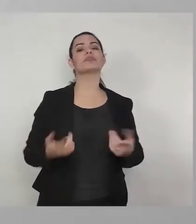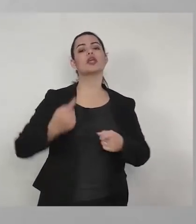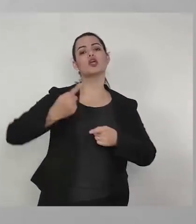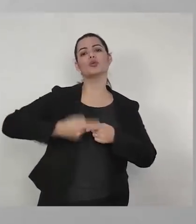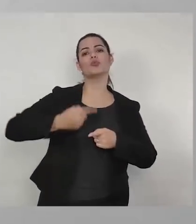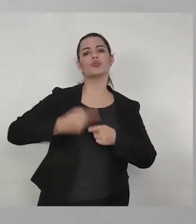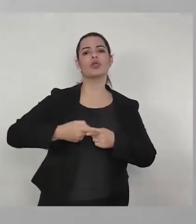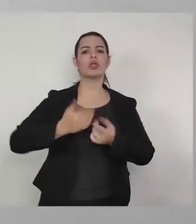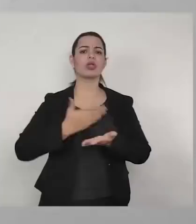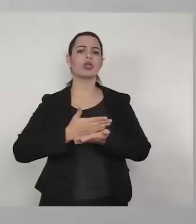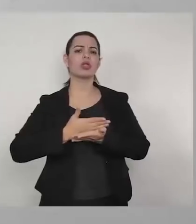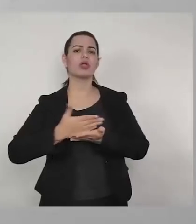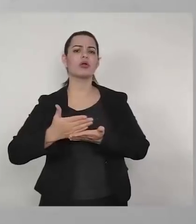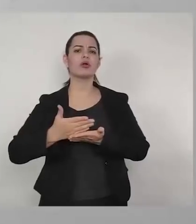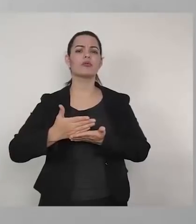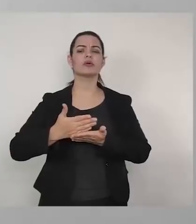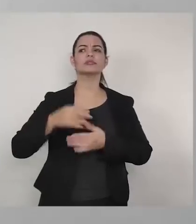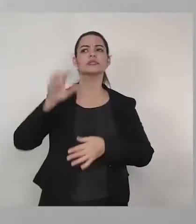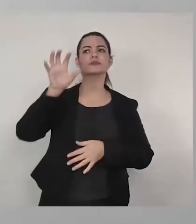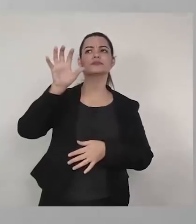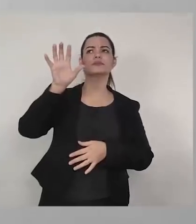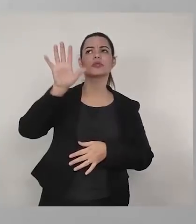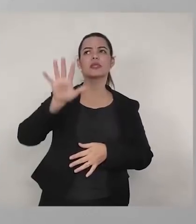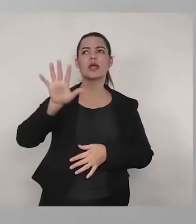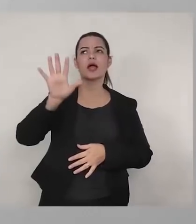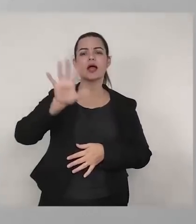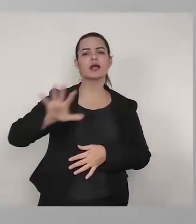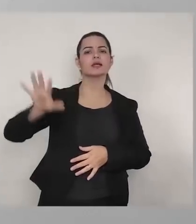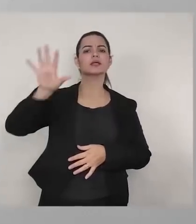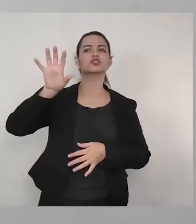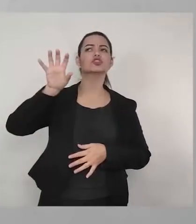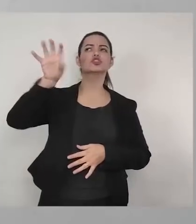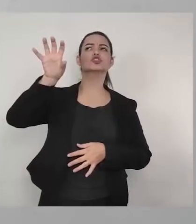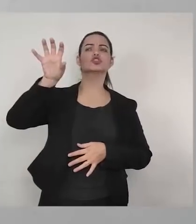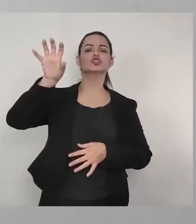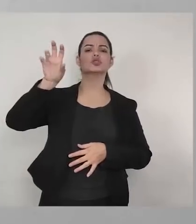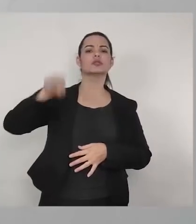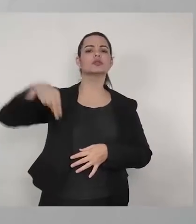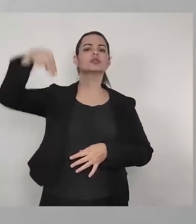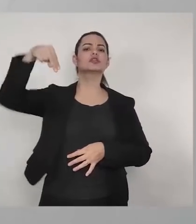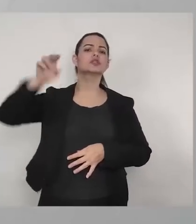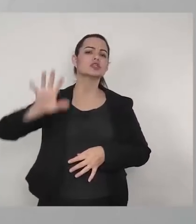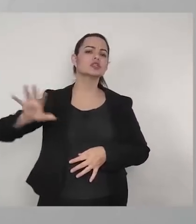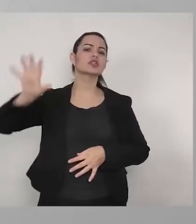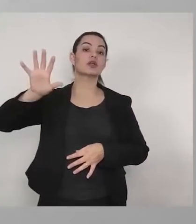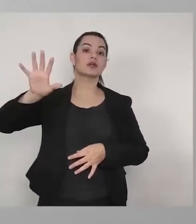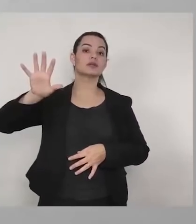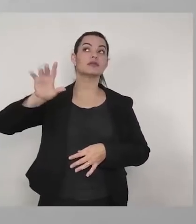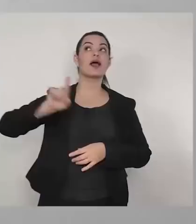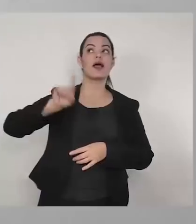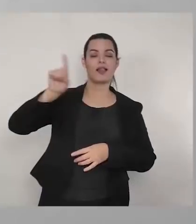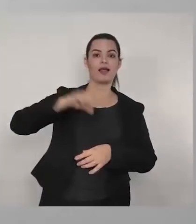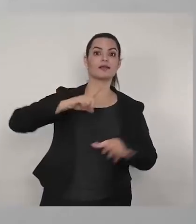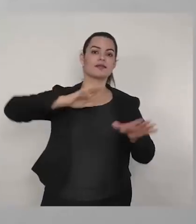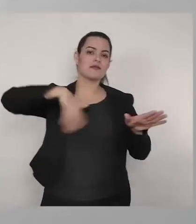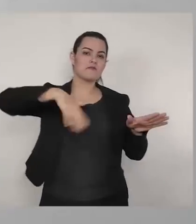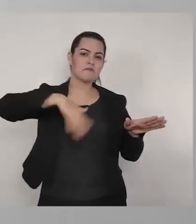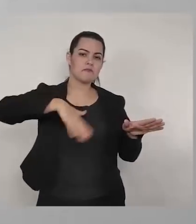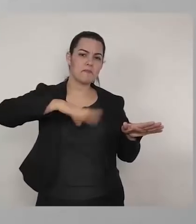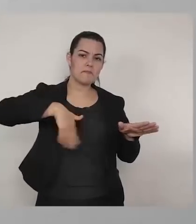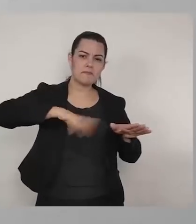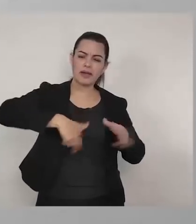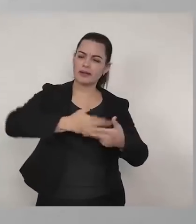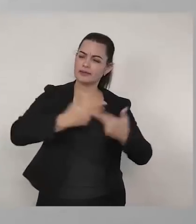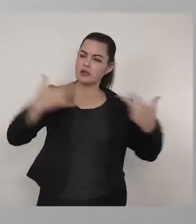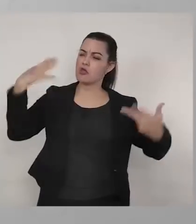nós começamos pela região Nordeste? Não é só porque lá nós temos belíssimas